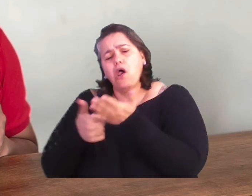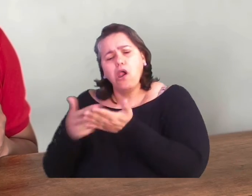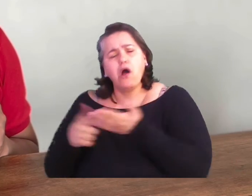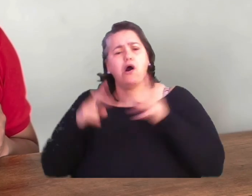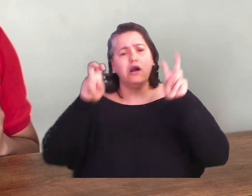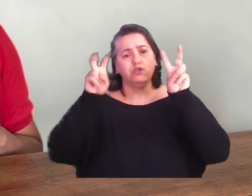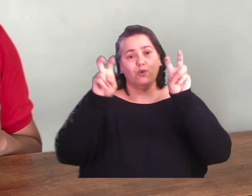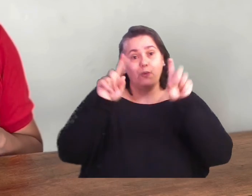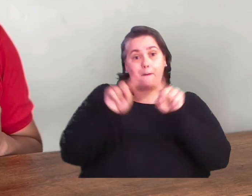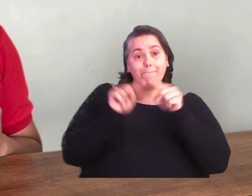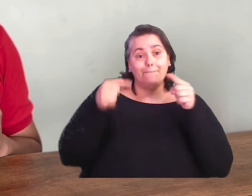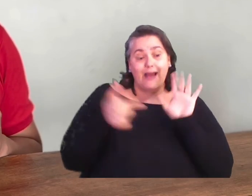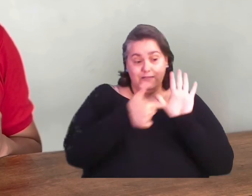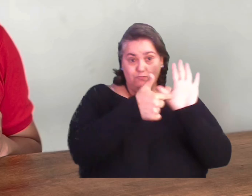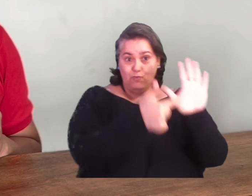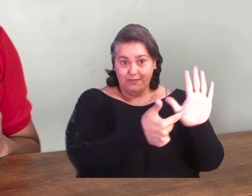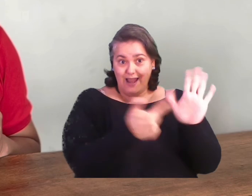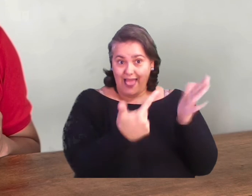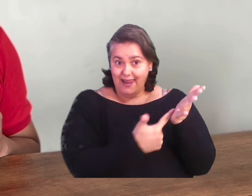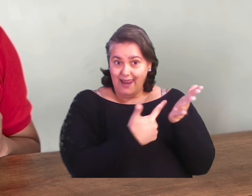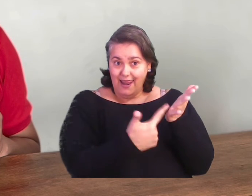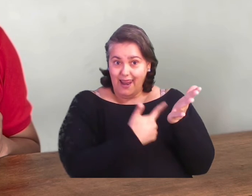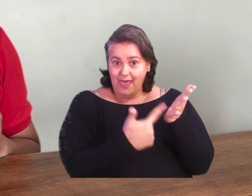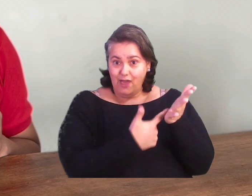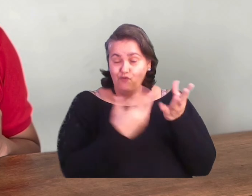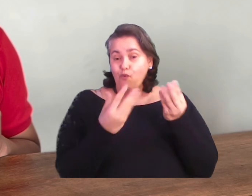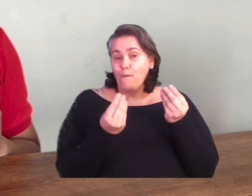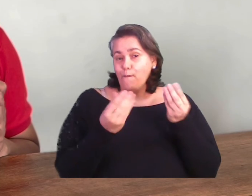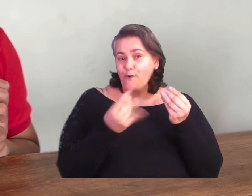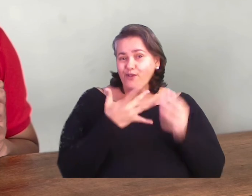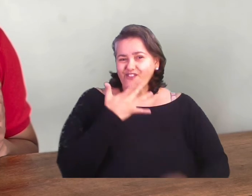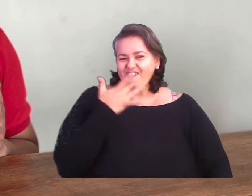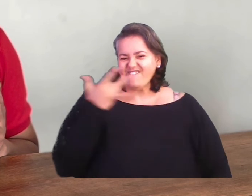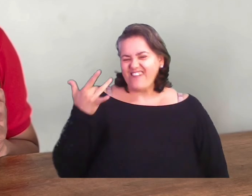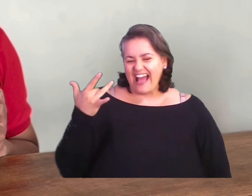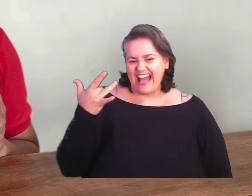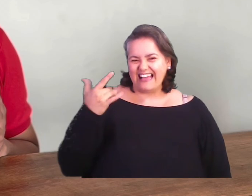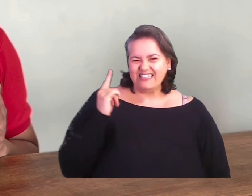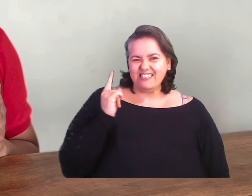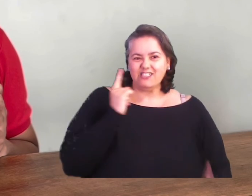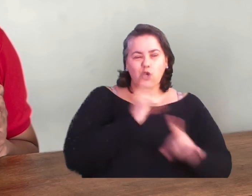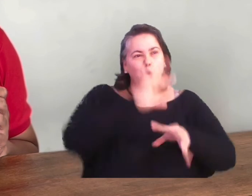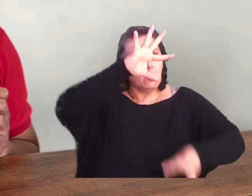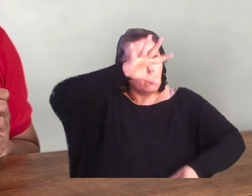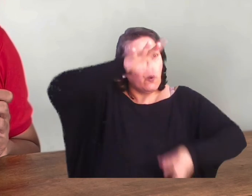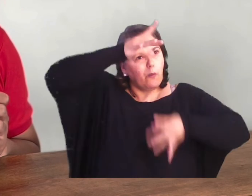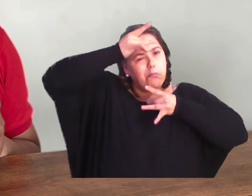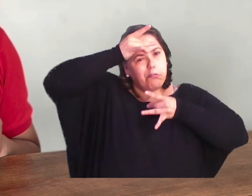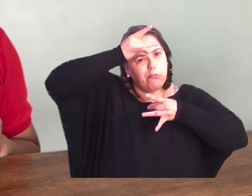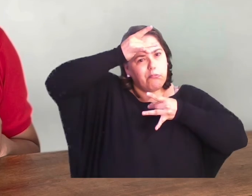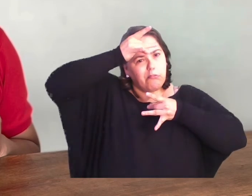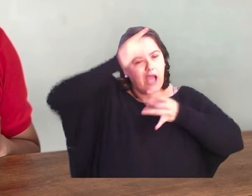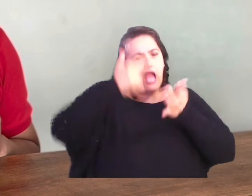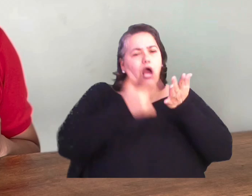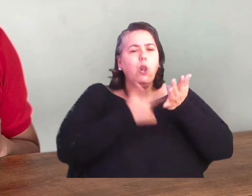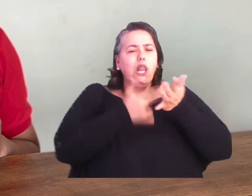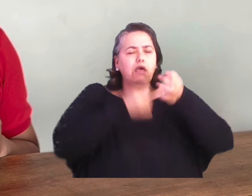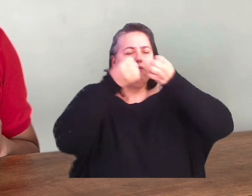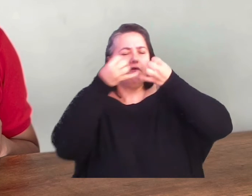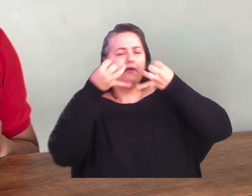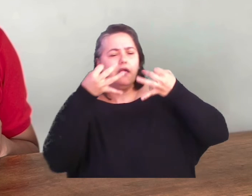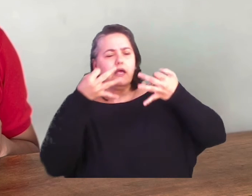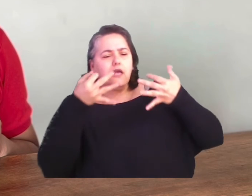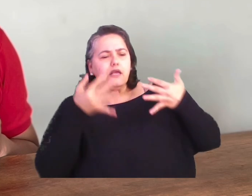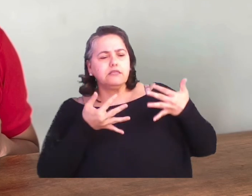sobre, mas esse aqui é um livro muito fácil de compreender Eu acho que é um livro que